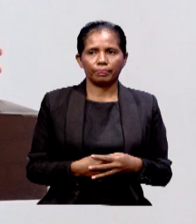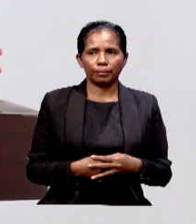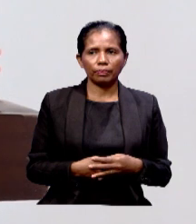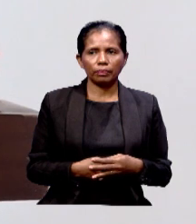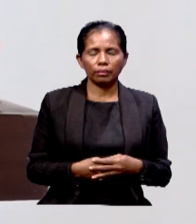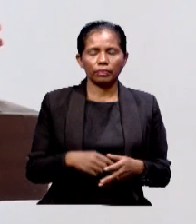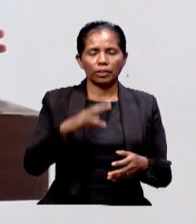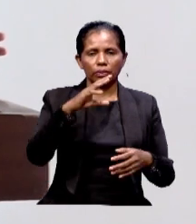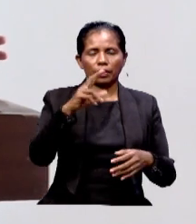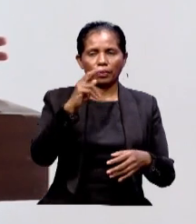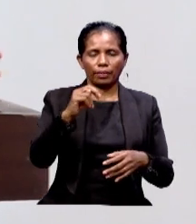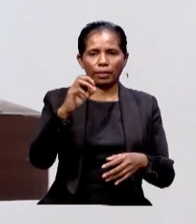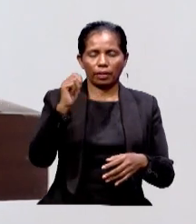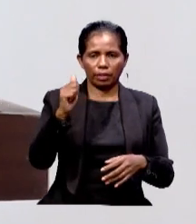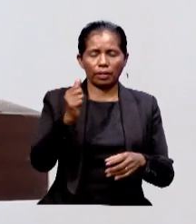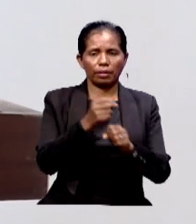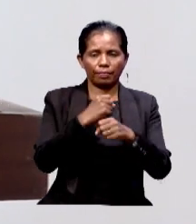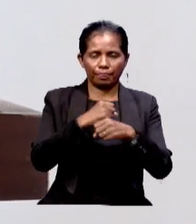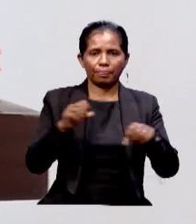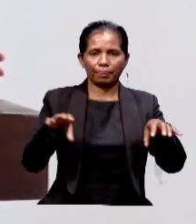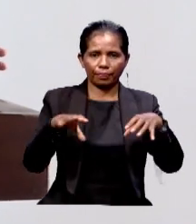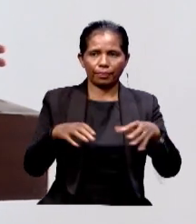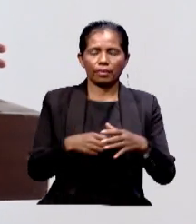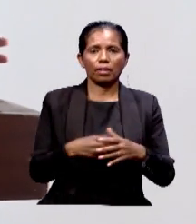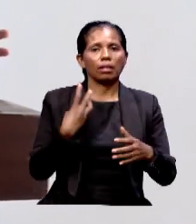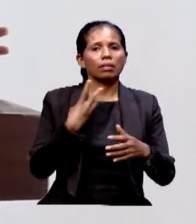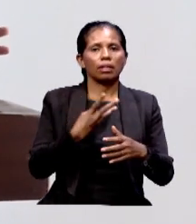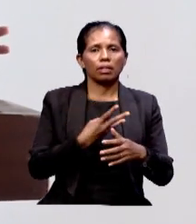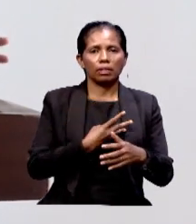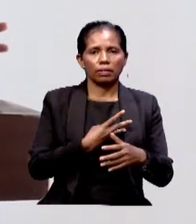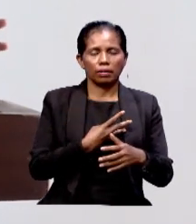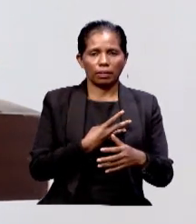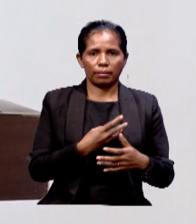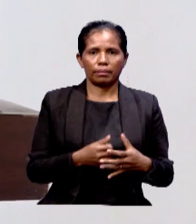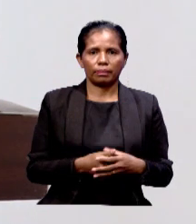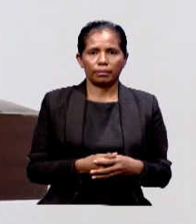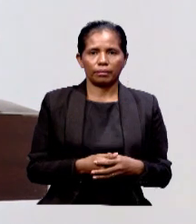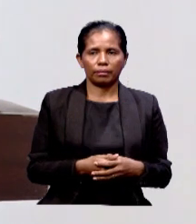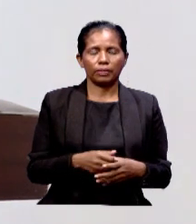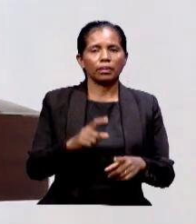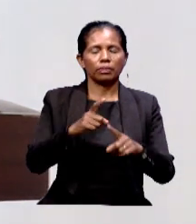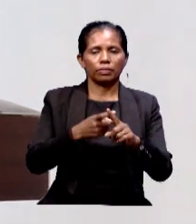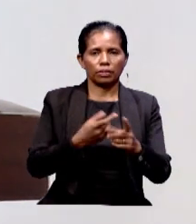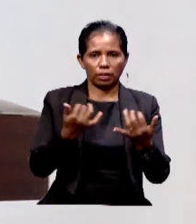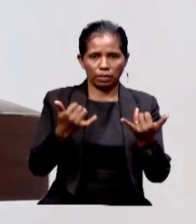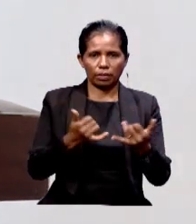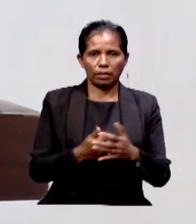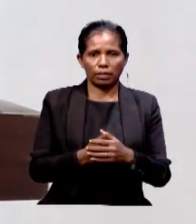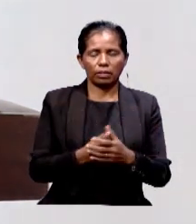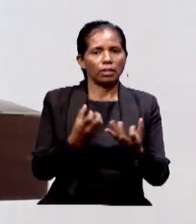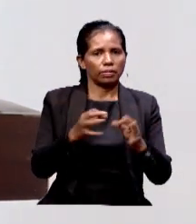cena halo o serviço de ANE, e está a espera que a fula ainda se